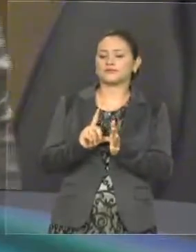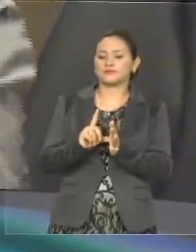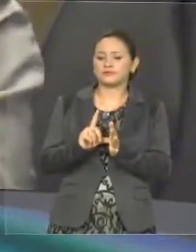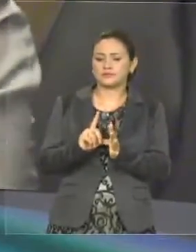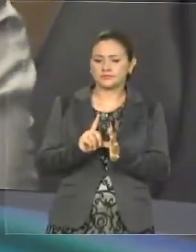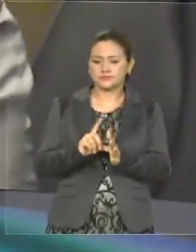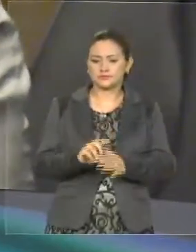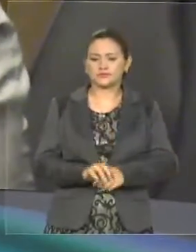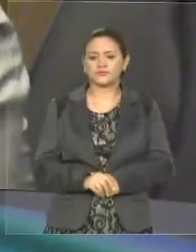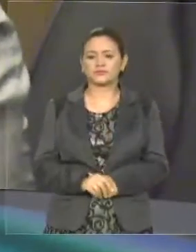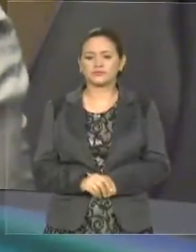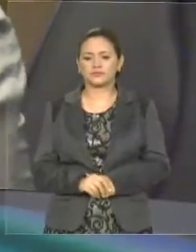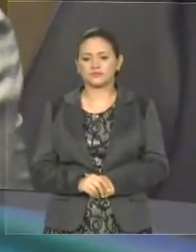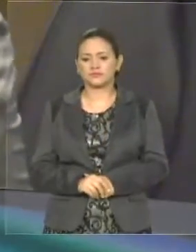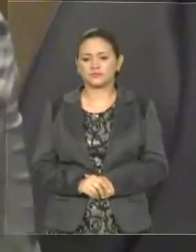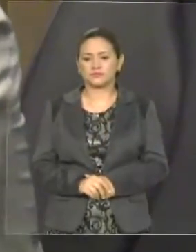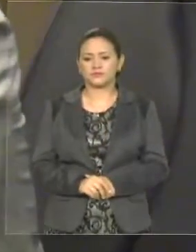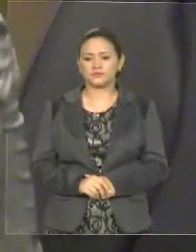consequentemente,